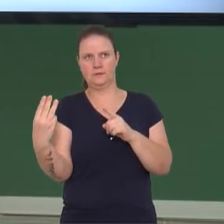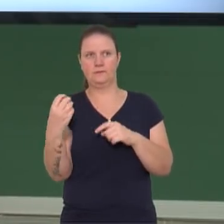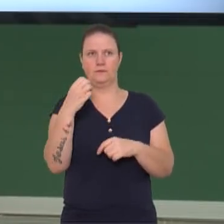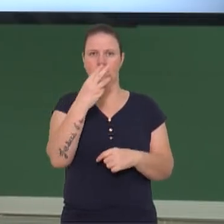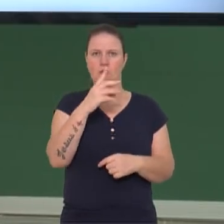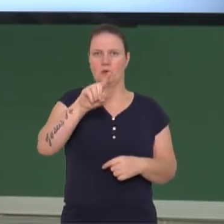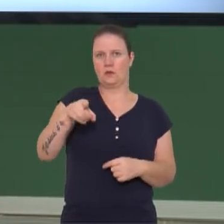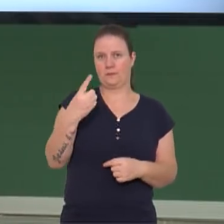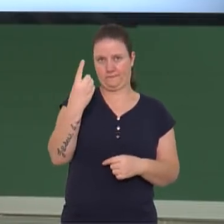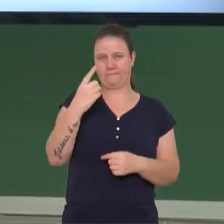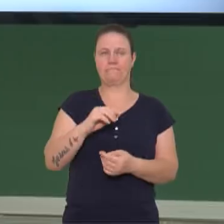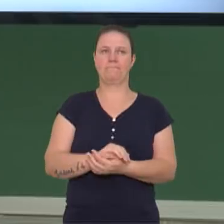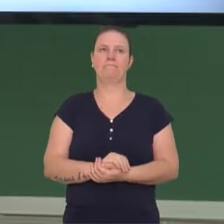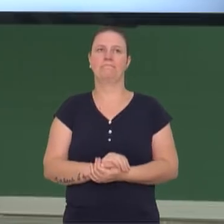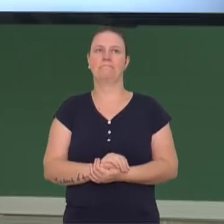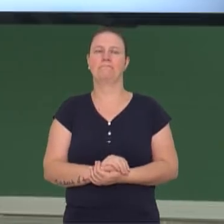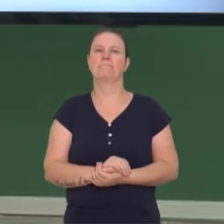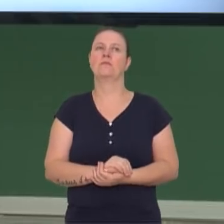3,1.